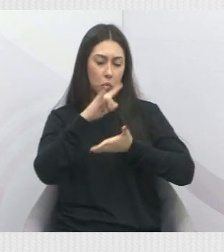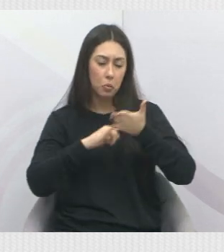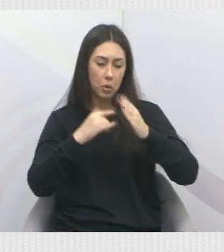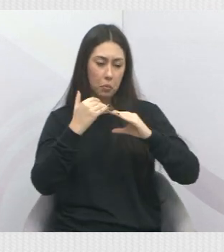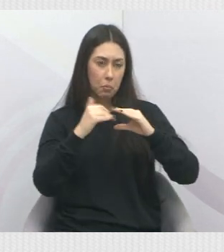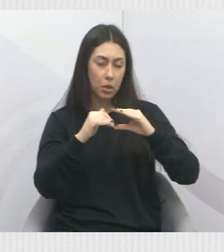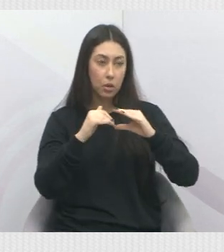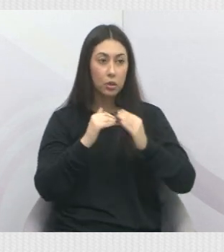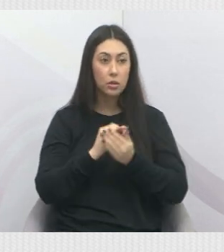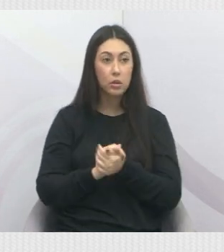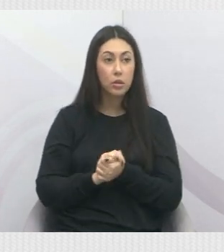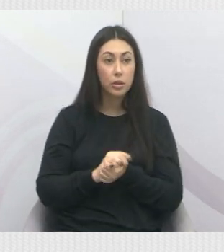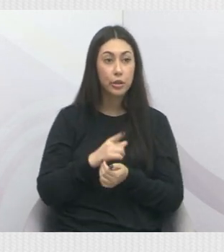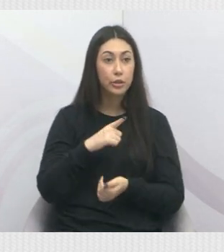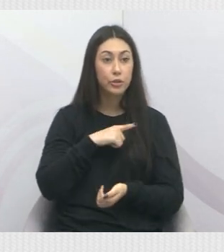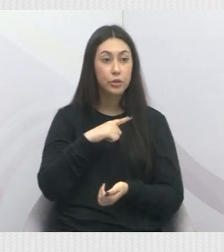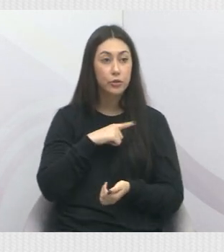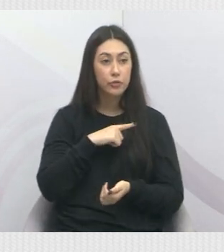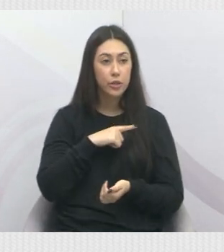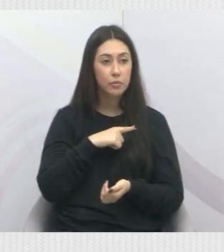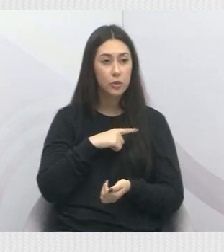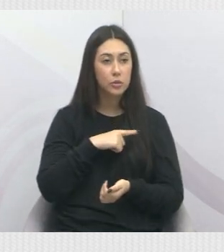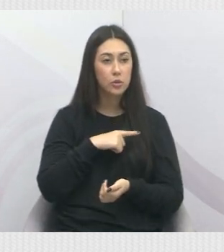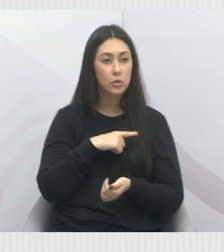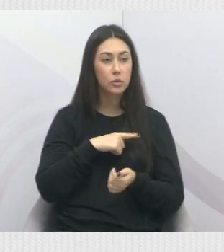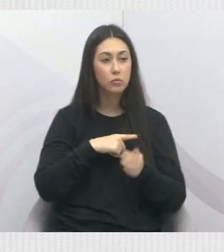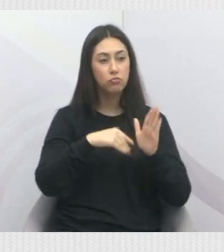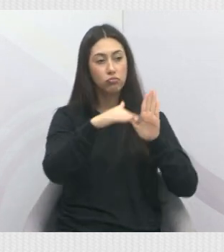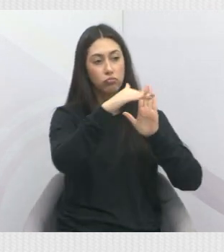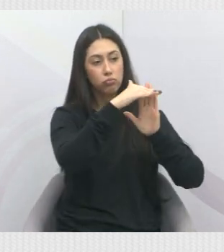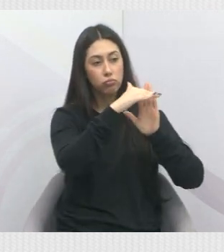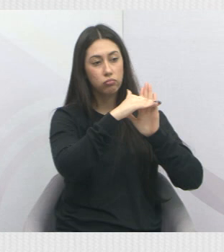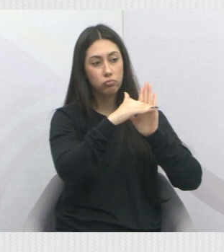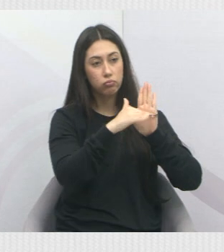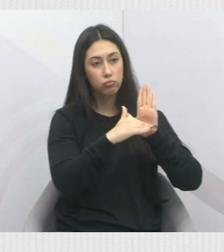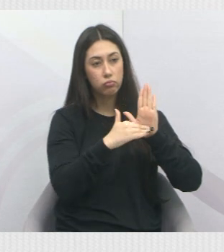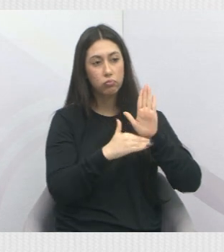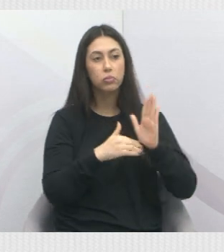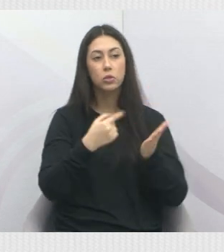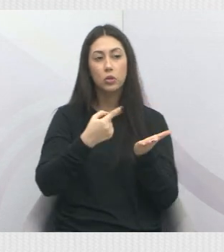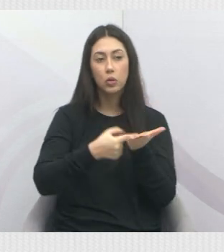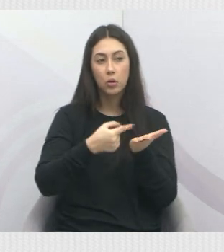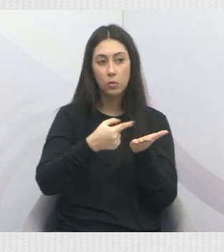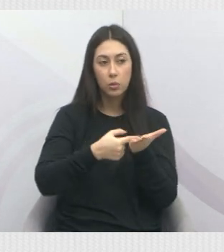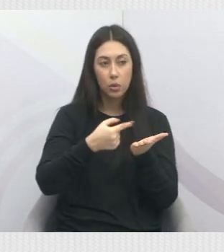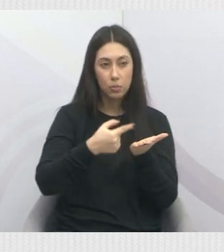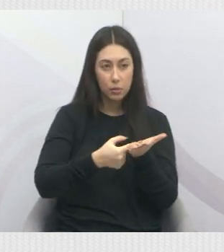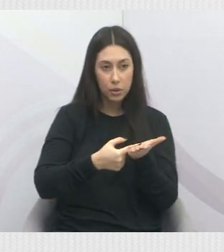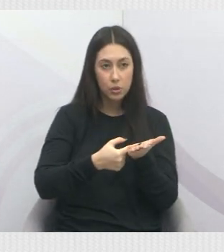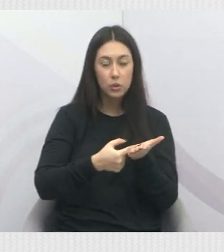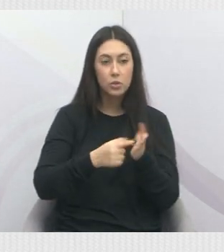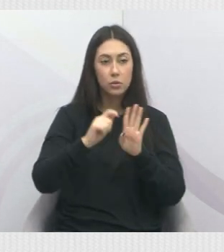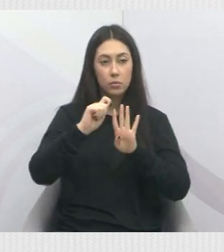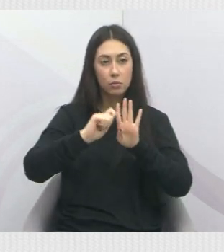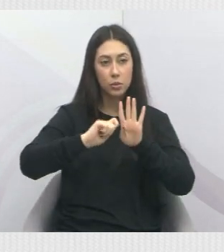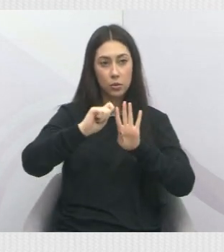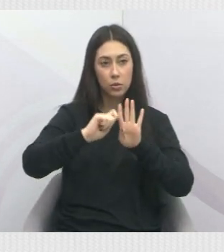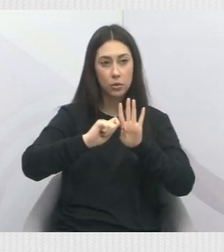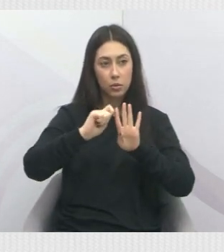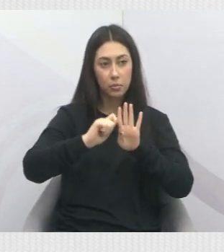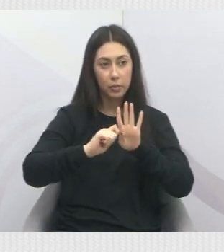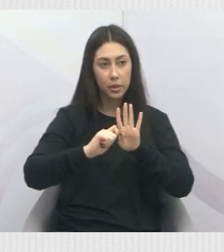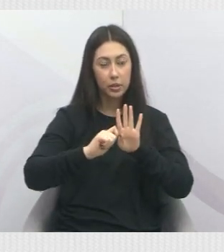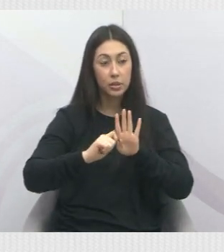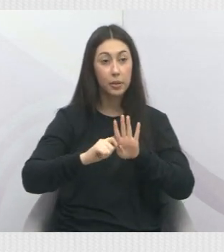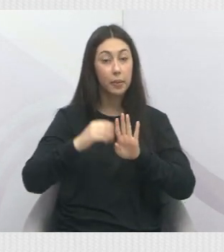2022. Tivemos todas essas especialidades com demandas agendadas no primeiro quadrimestre,